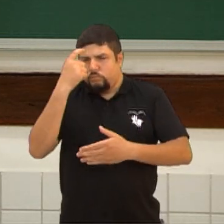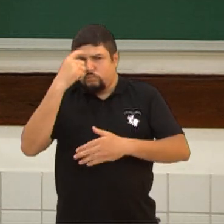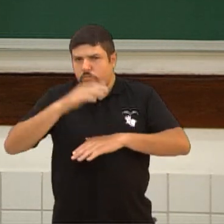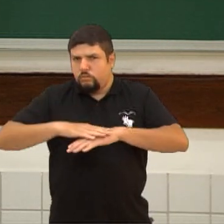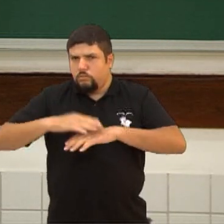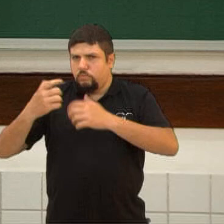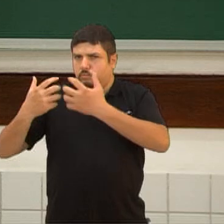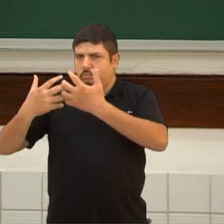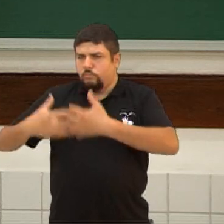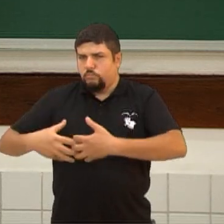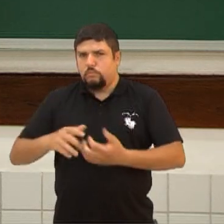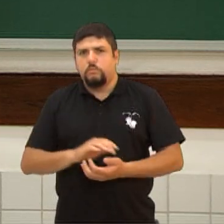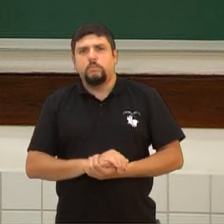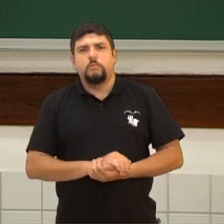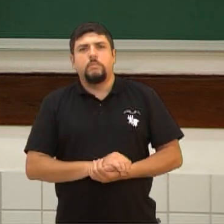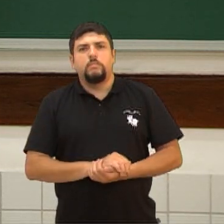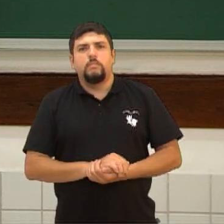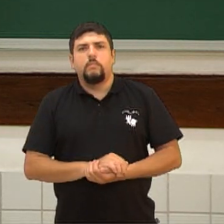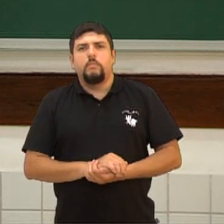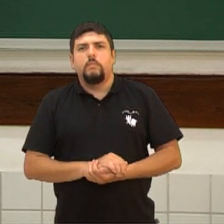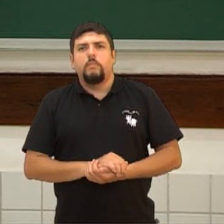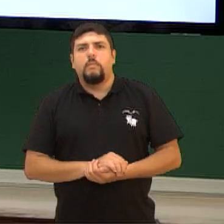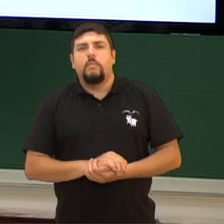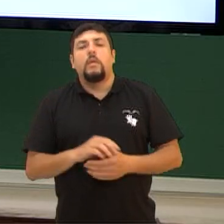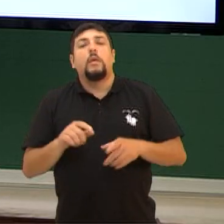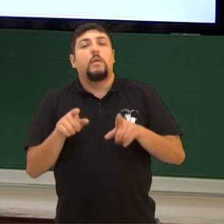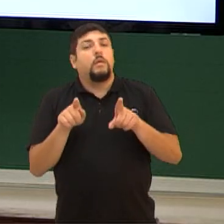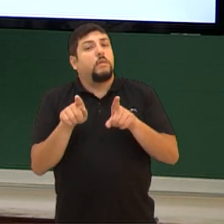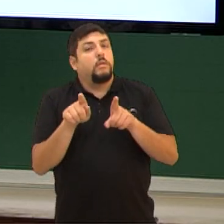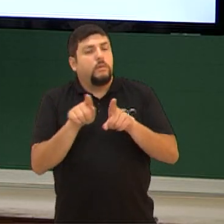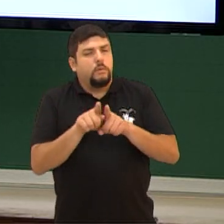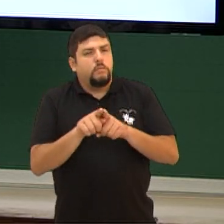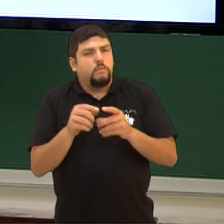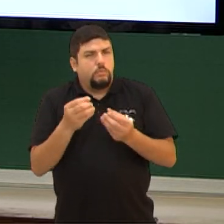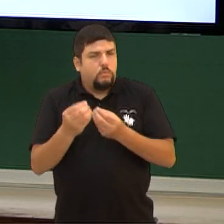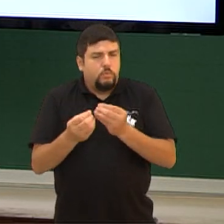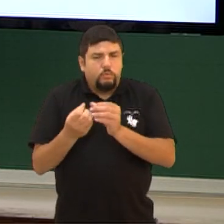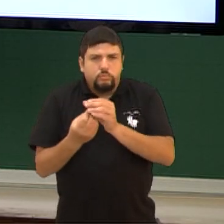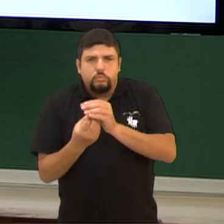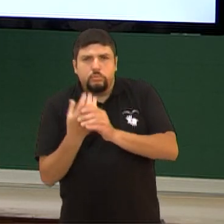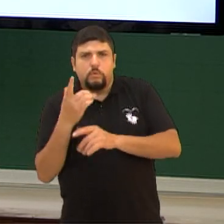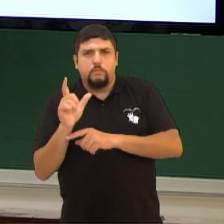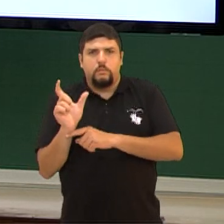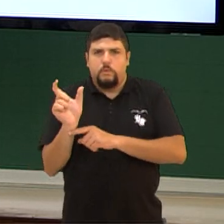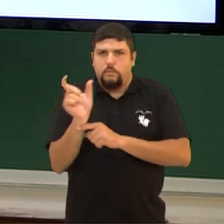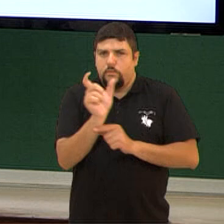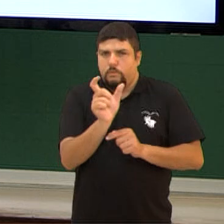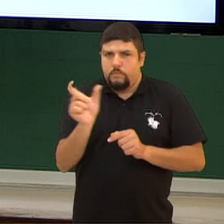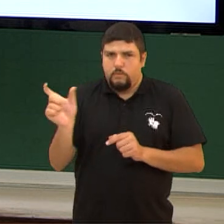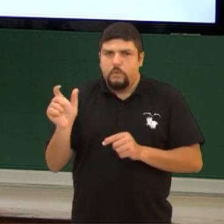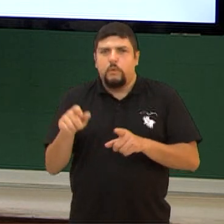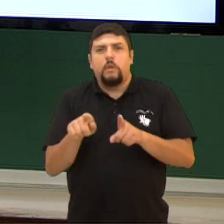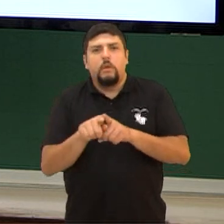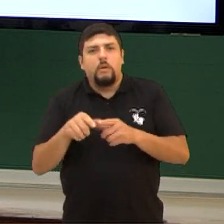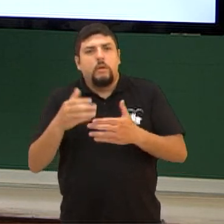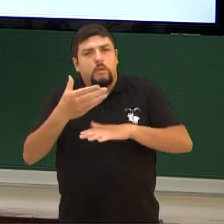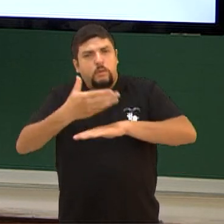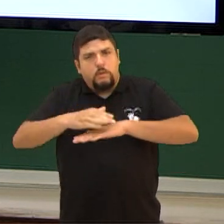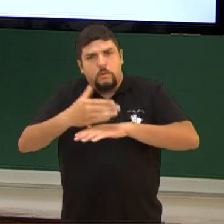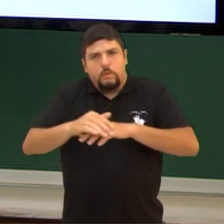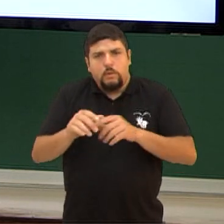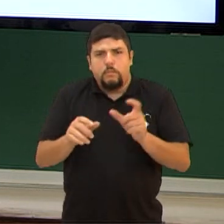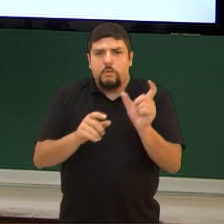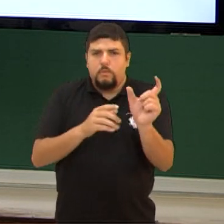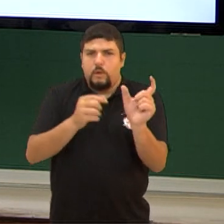bom? E aí, nós vamos falar um pouco mais sobre formação de palavras, tá? Vamos praticar um pouco mais alguns outros sufixos. Na